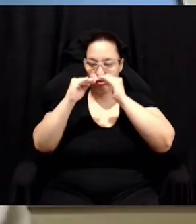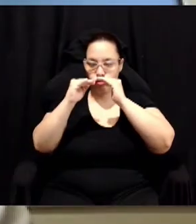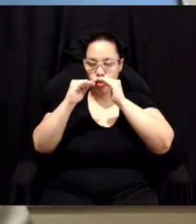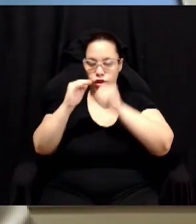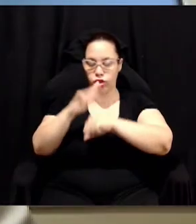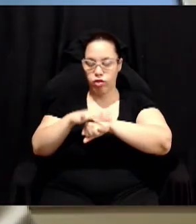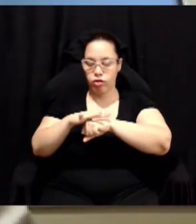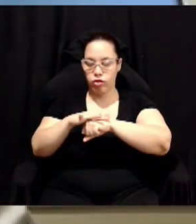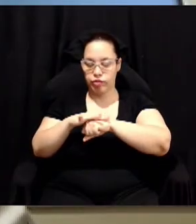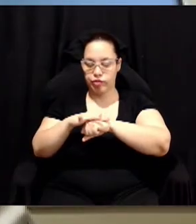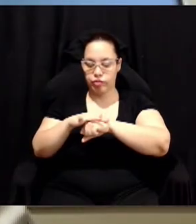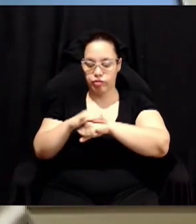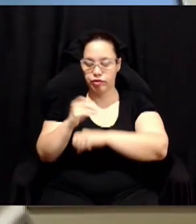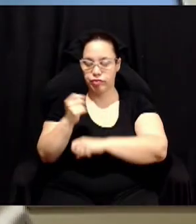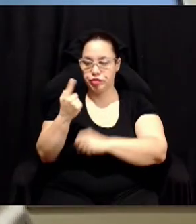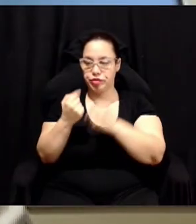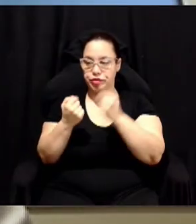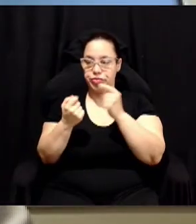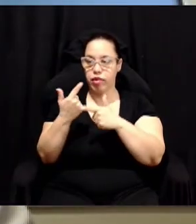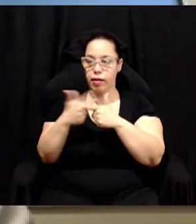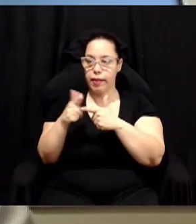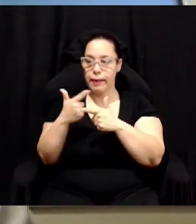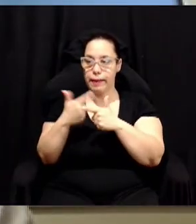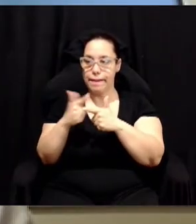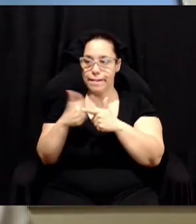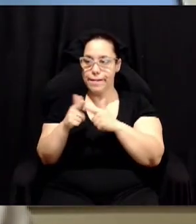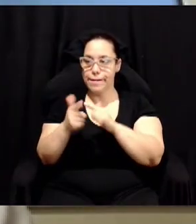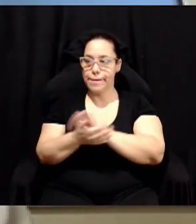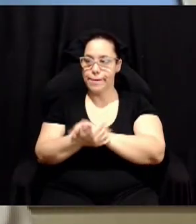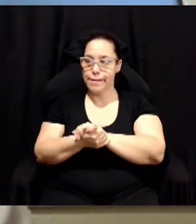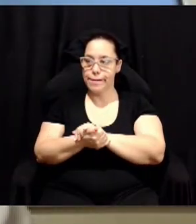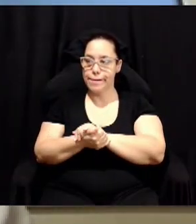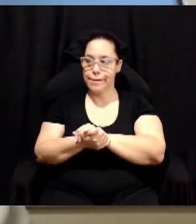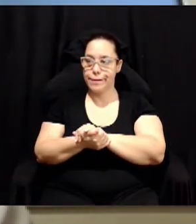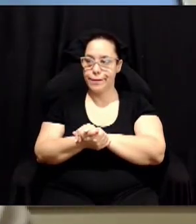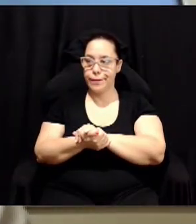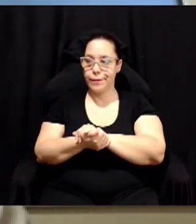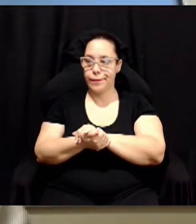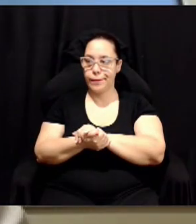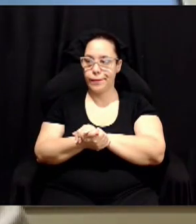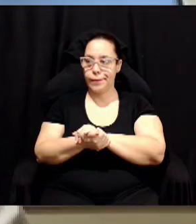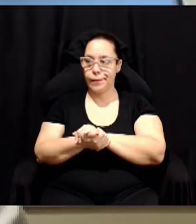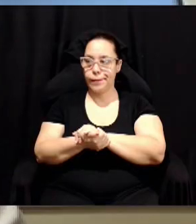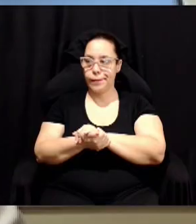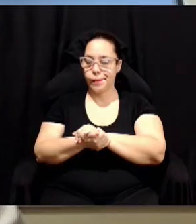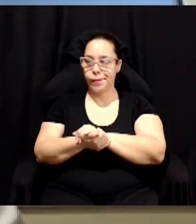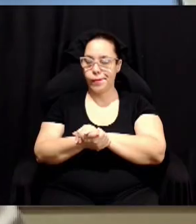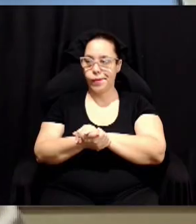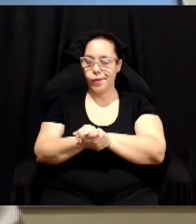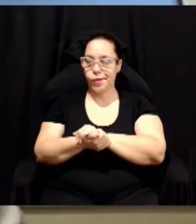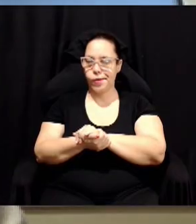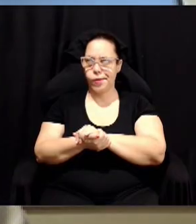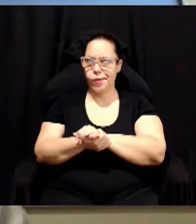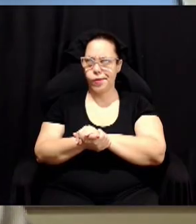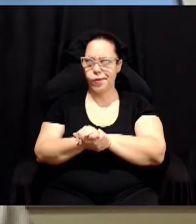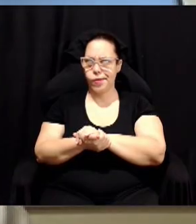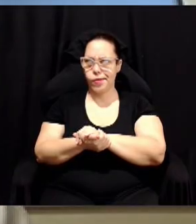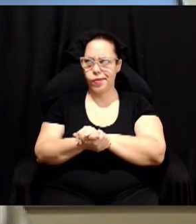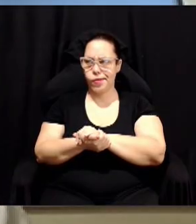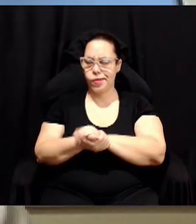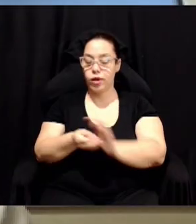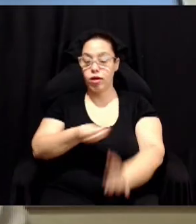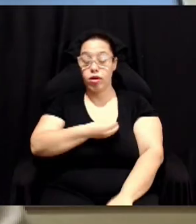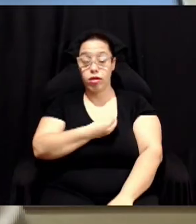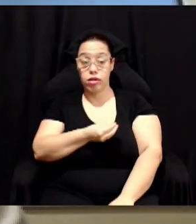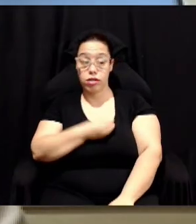alguns desses problemas, eles são decorrentes de um acúmulo de estilo de vida que a gente